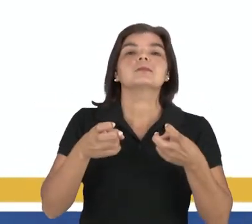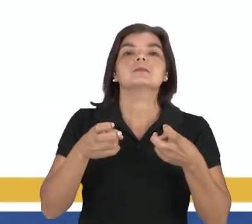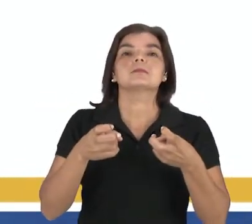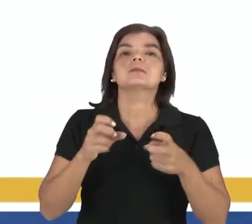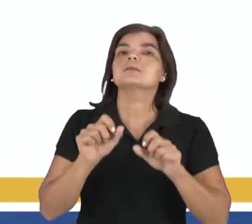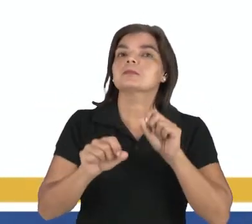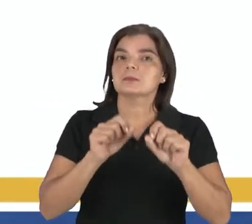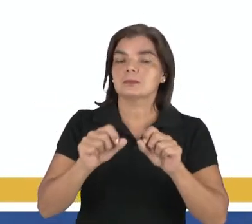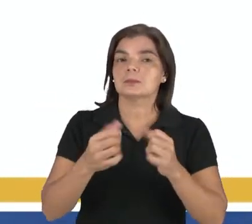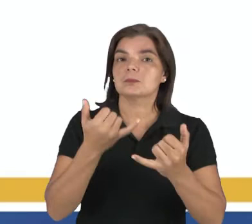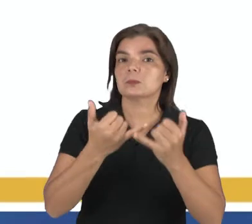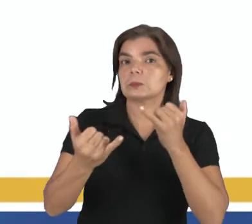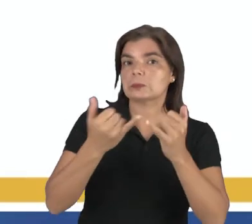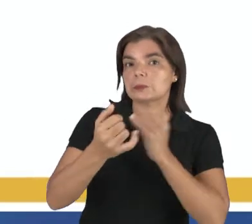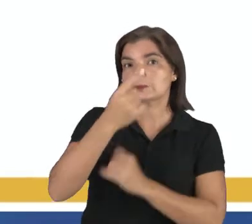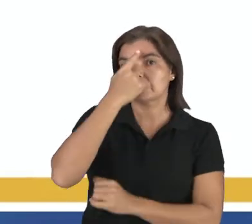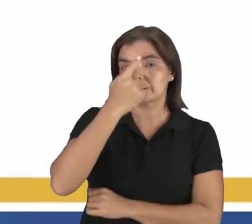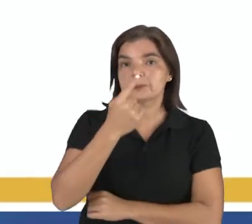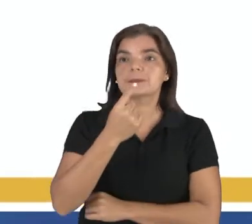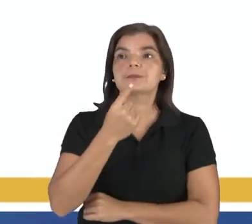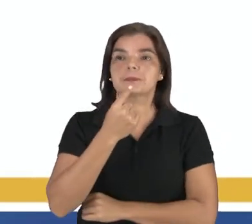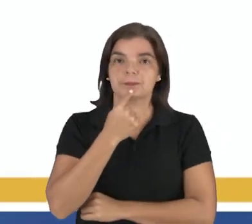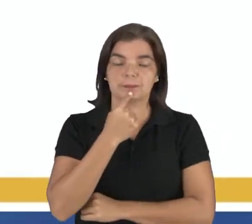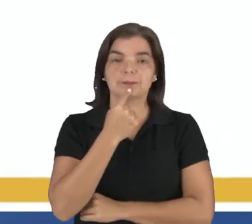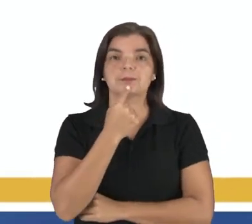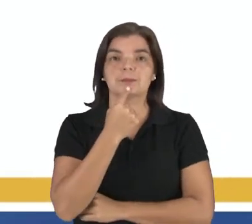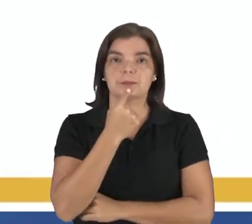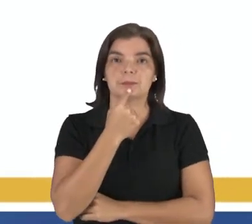que a semelhança da imagem,